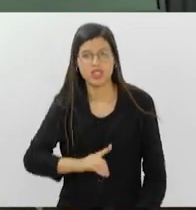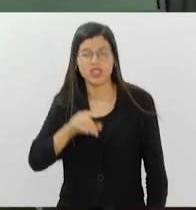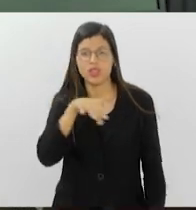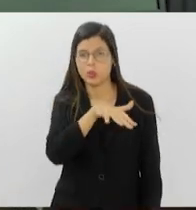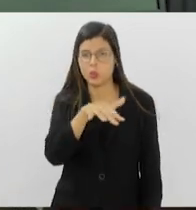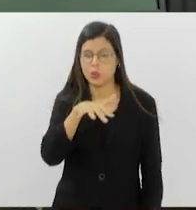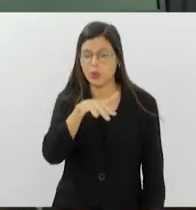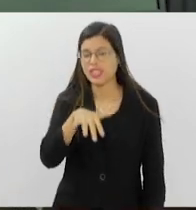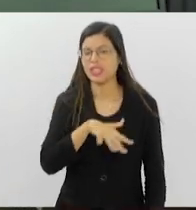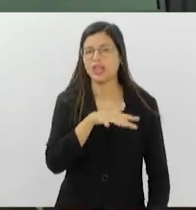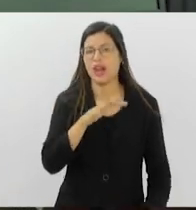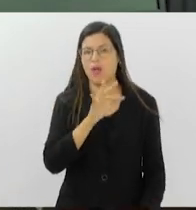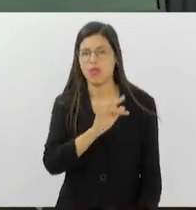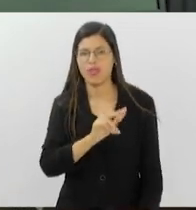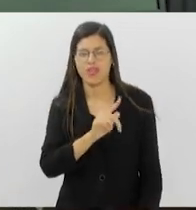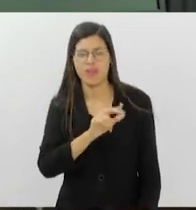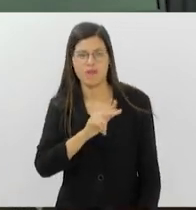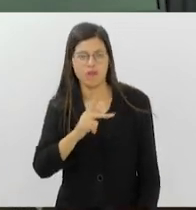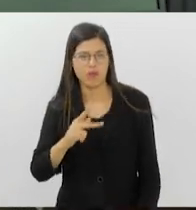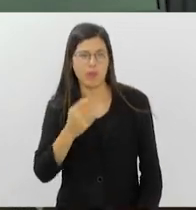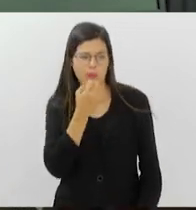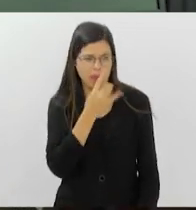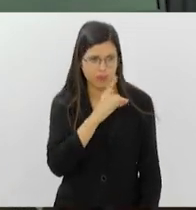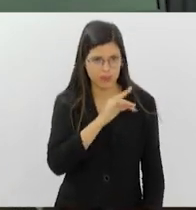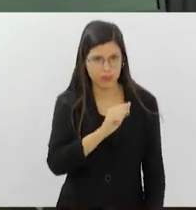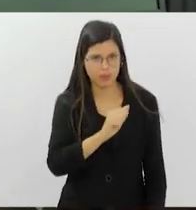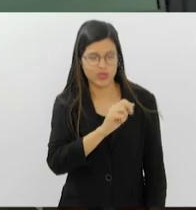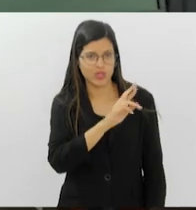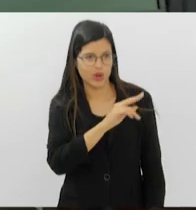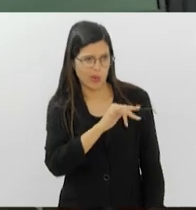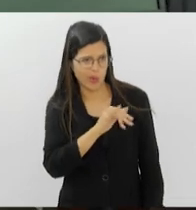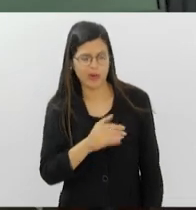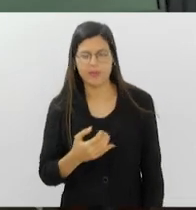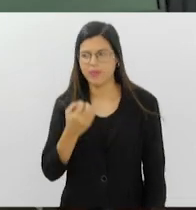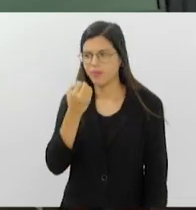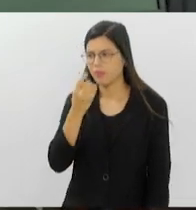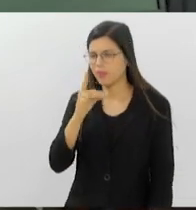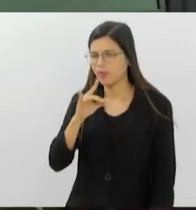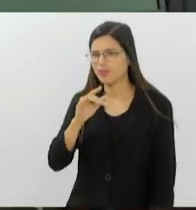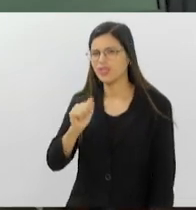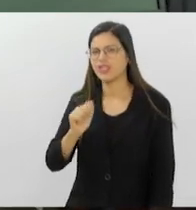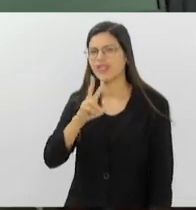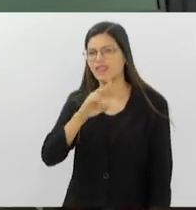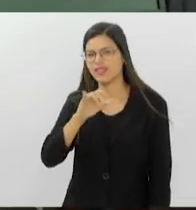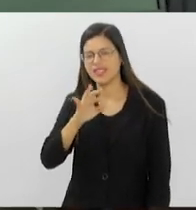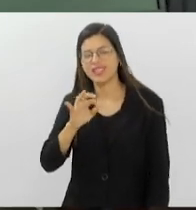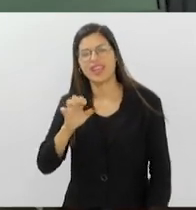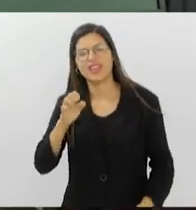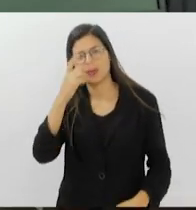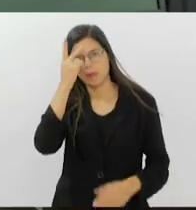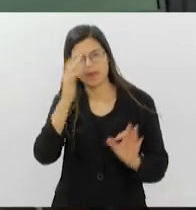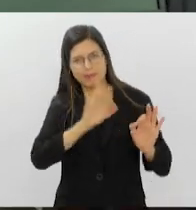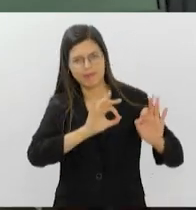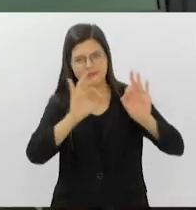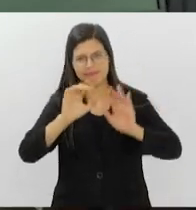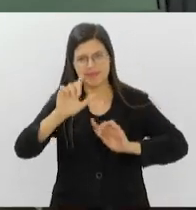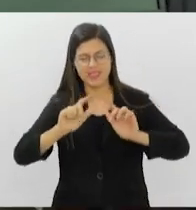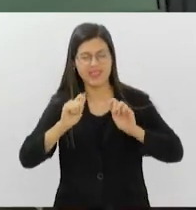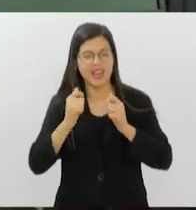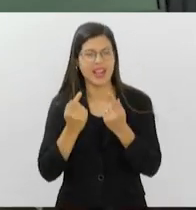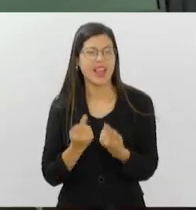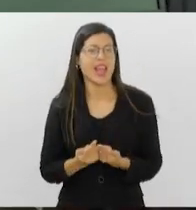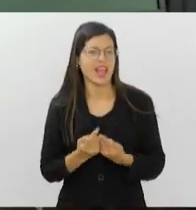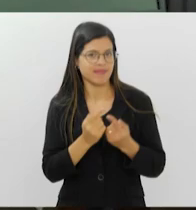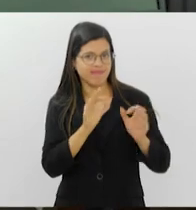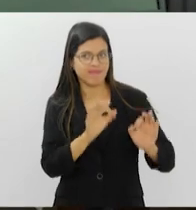Bom dia Rui Bom dia Vicente Bom dia aos telespectadores da TV alerge exatamente